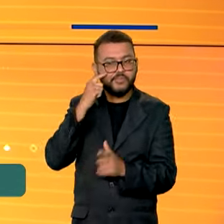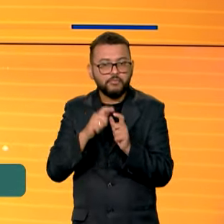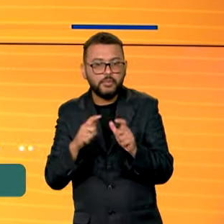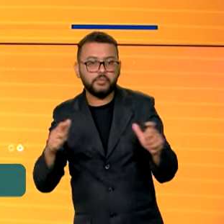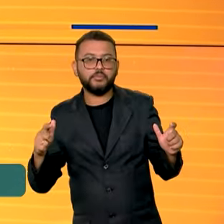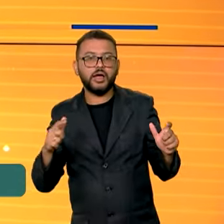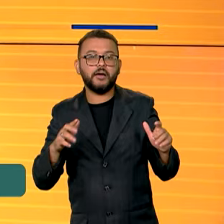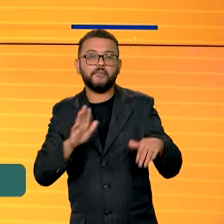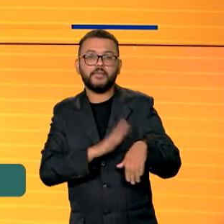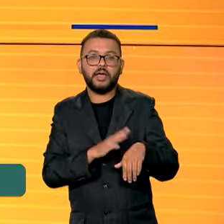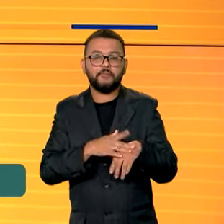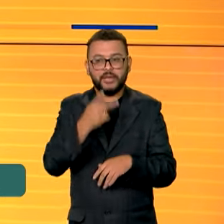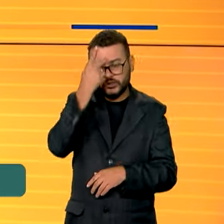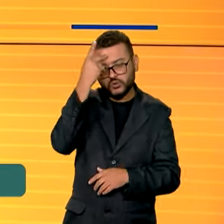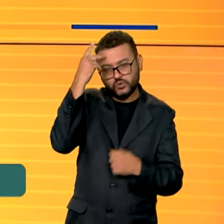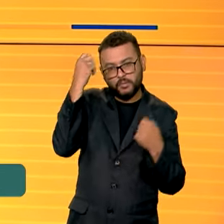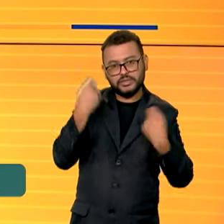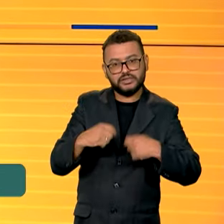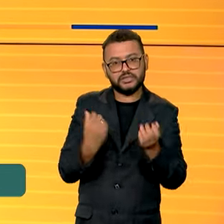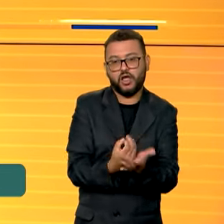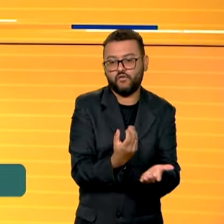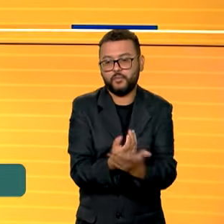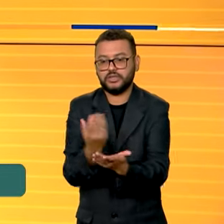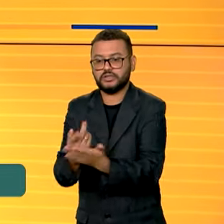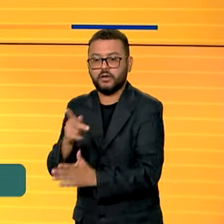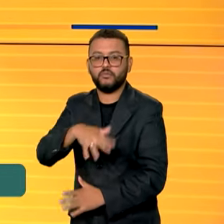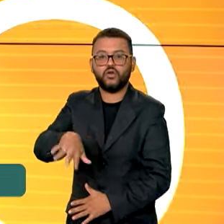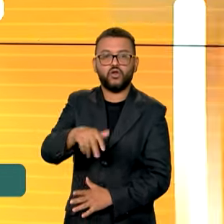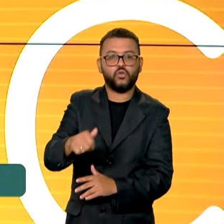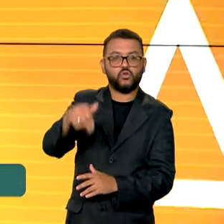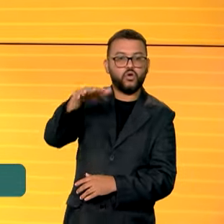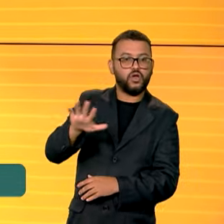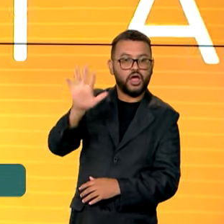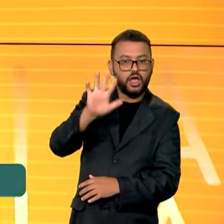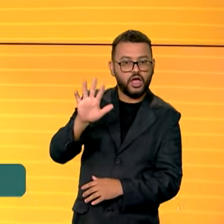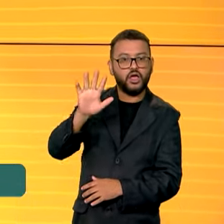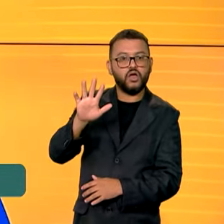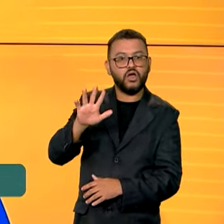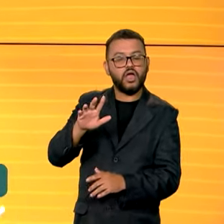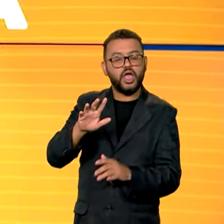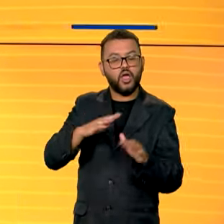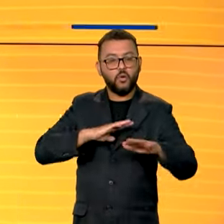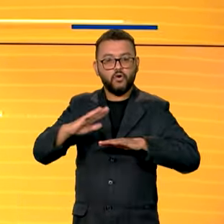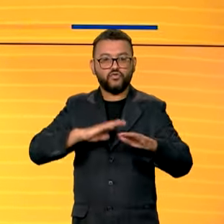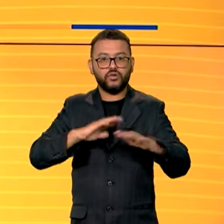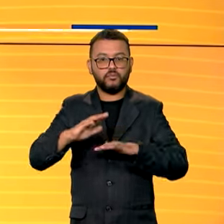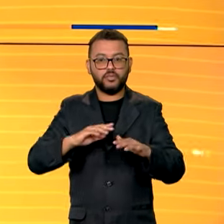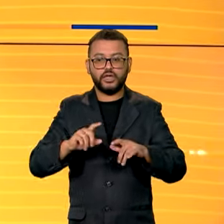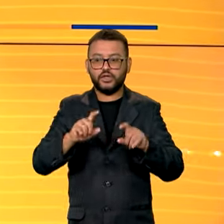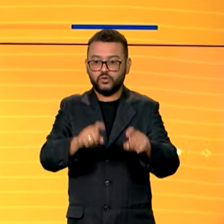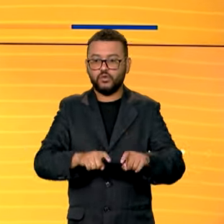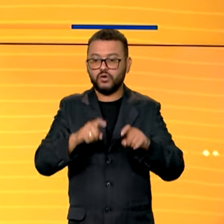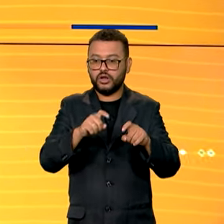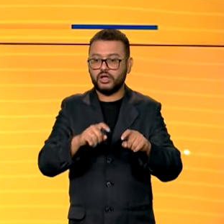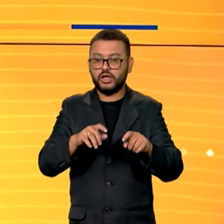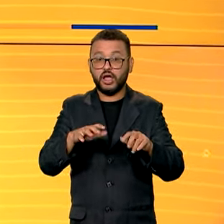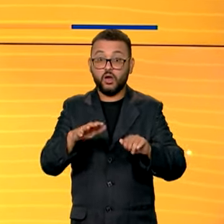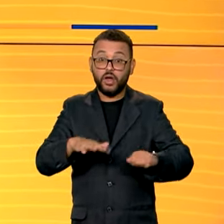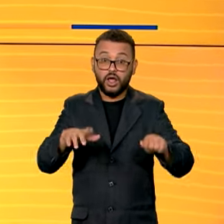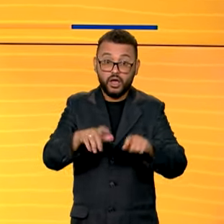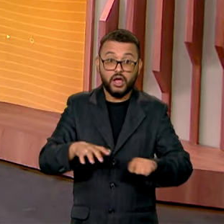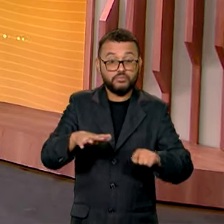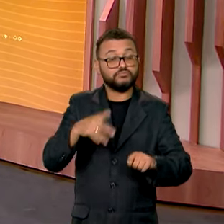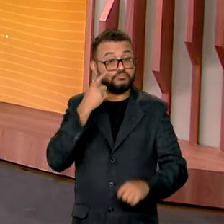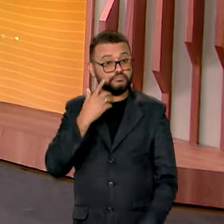uma demanda aí de alfabetização nos assentamentos nordestinos por parte do Movimento dos Trabalhadores. Trabalhadores rurais sem